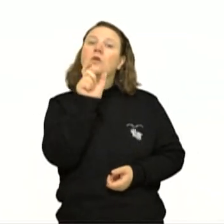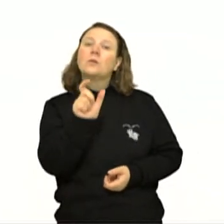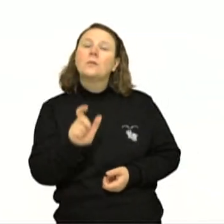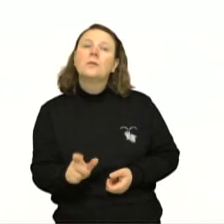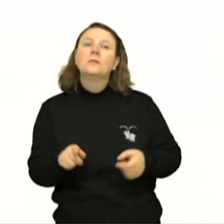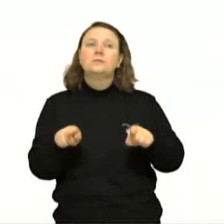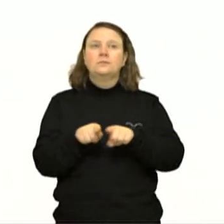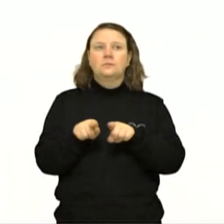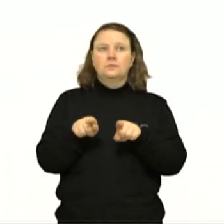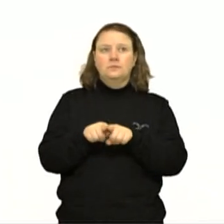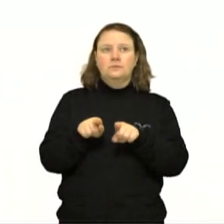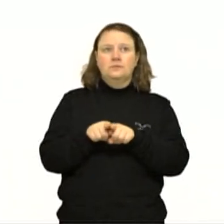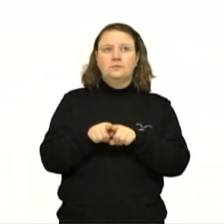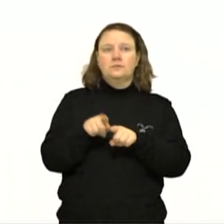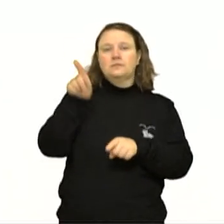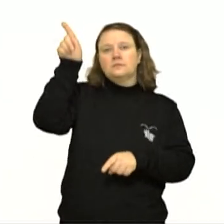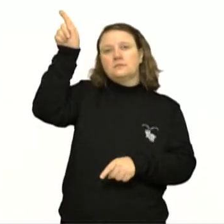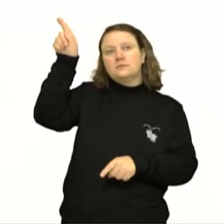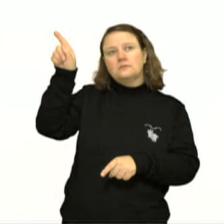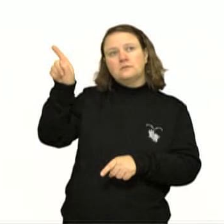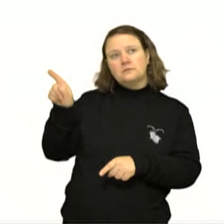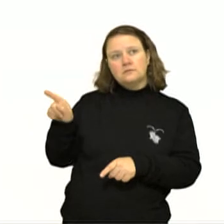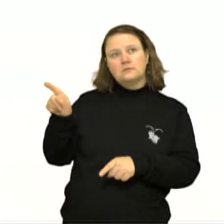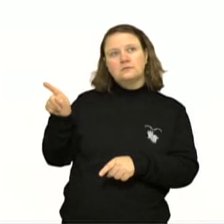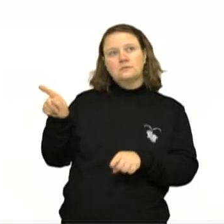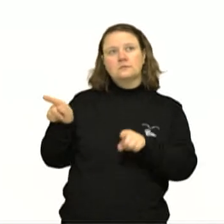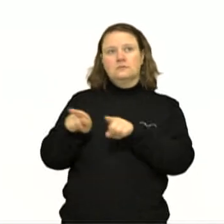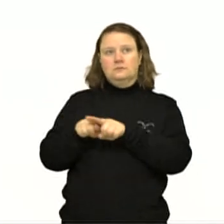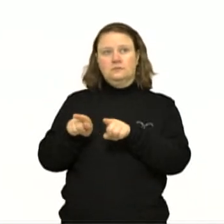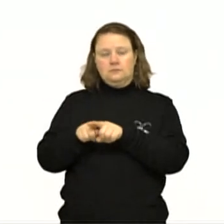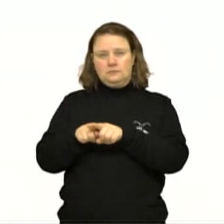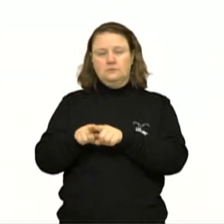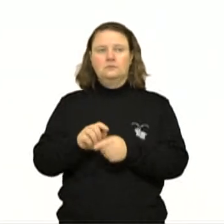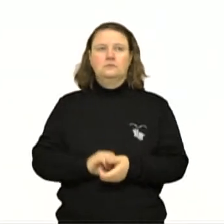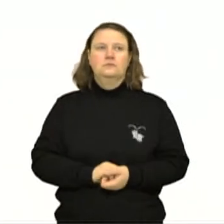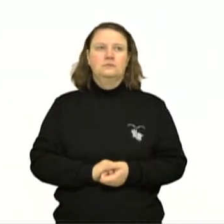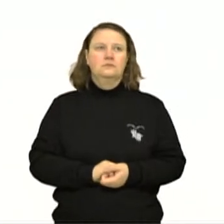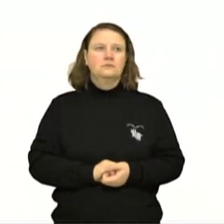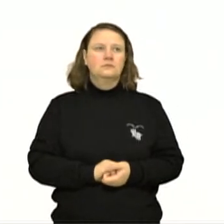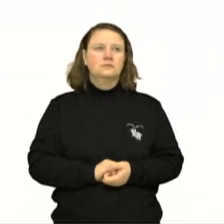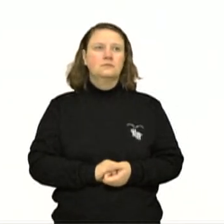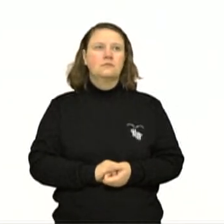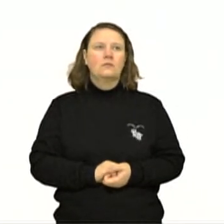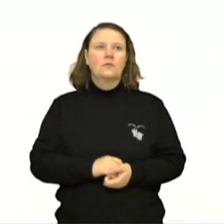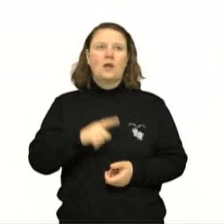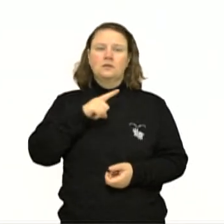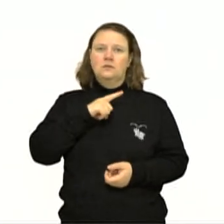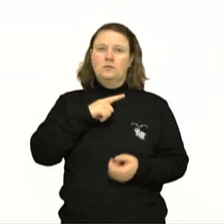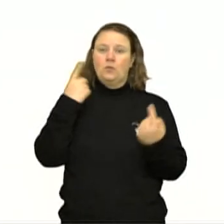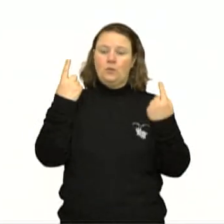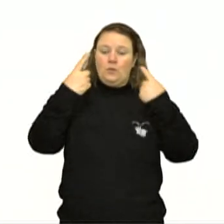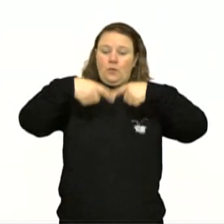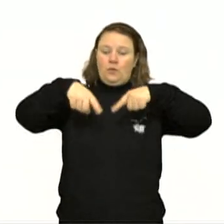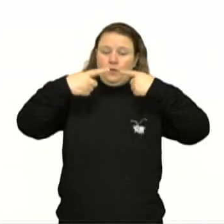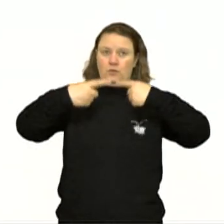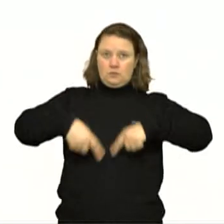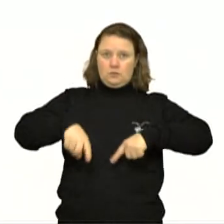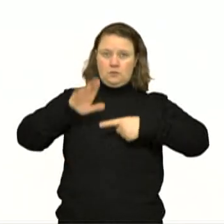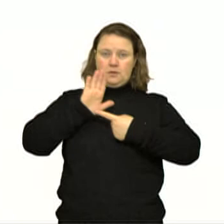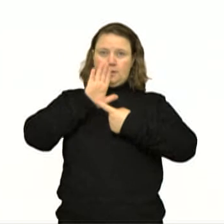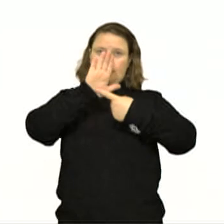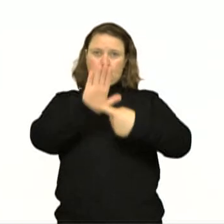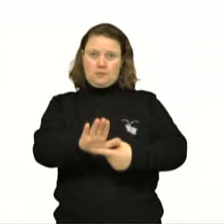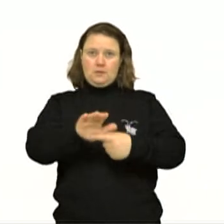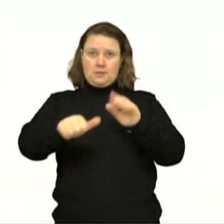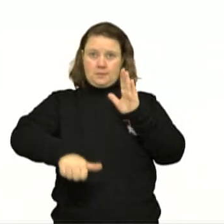e even though, né? Embora e mesmo embora, né? Temos os conectores de contraste apresentados na